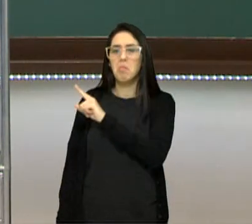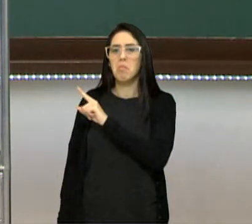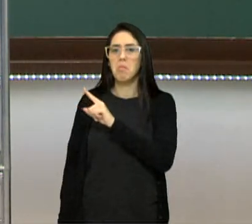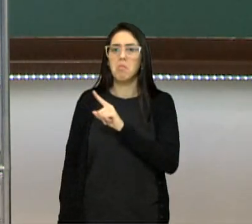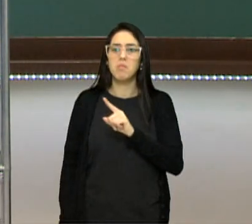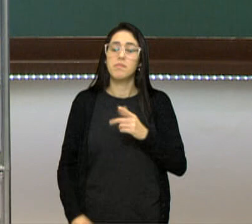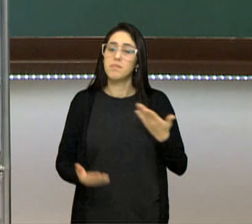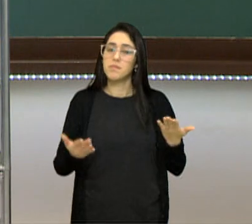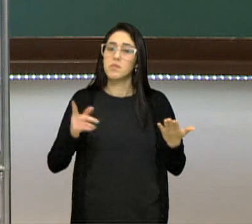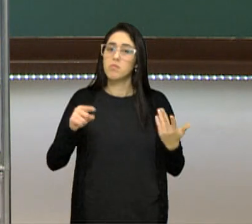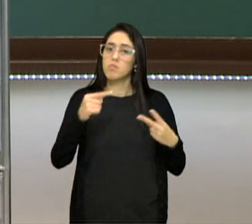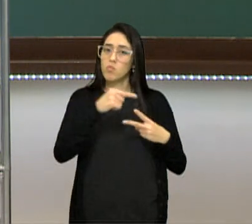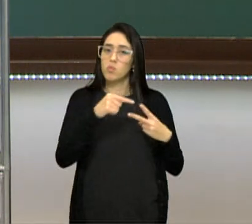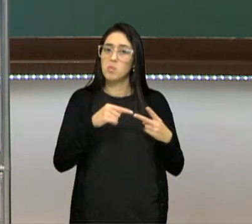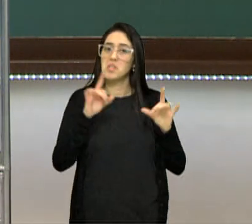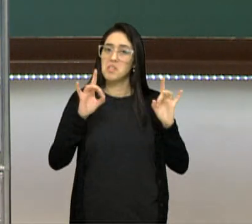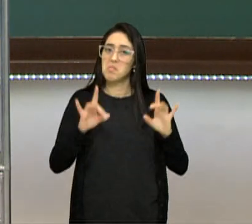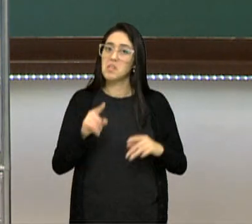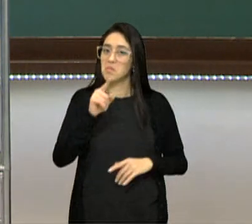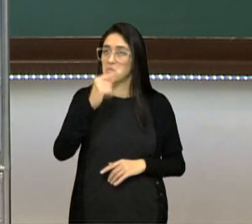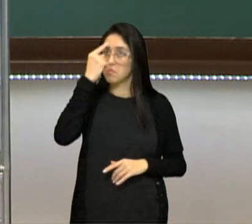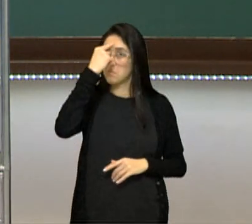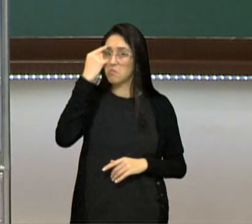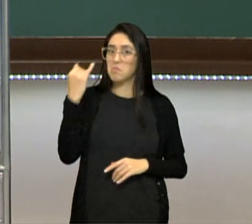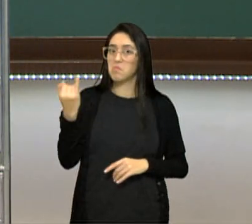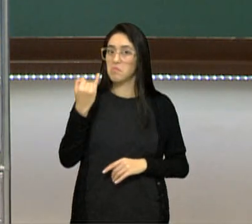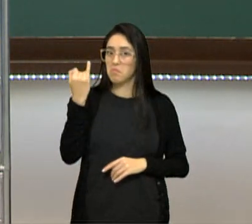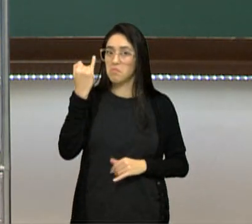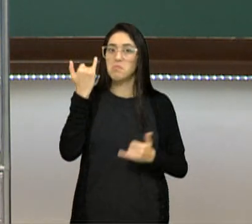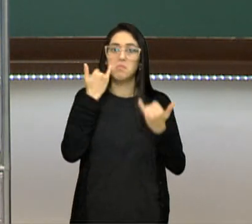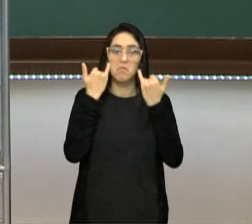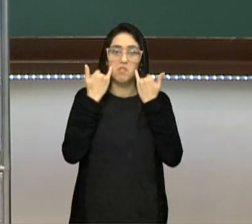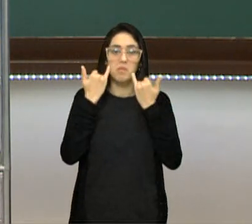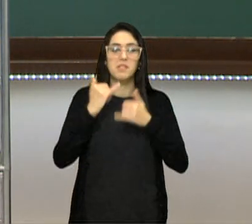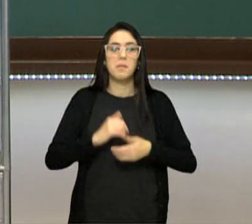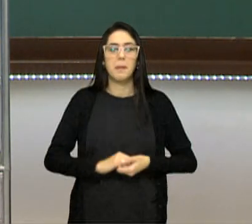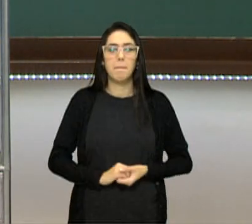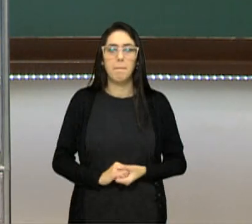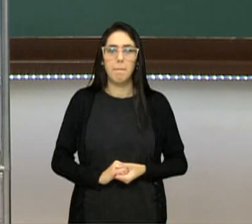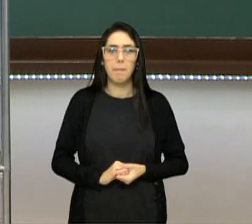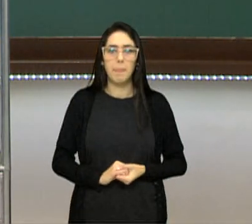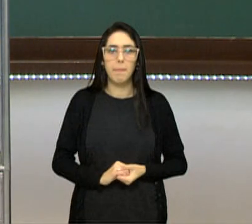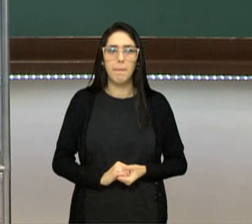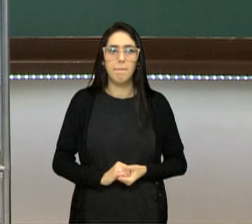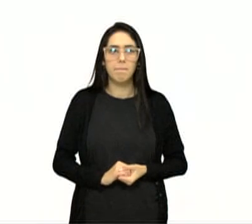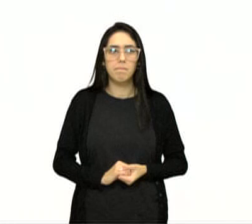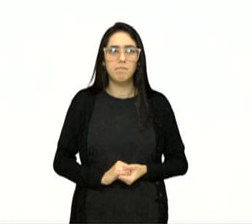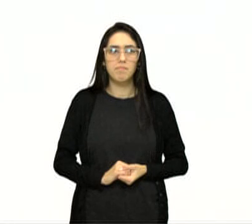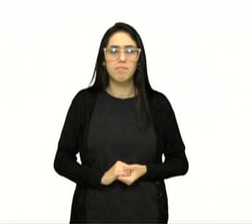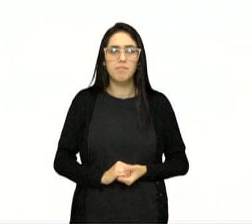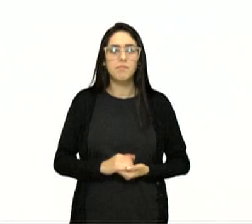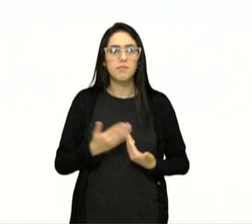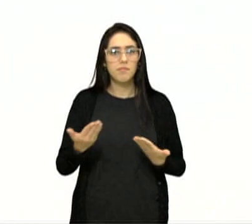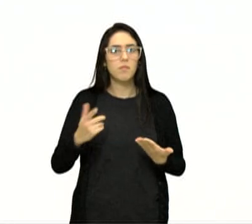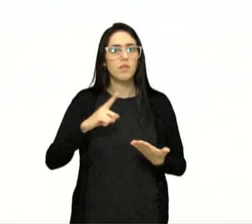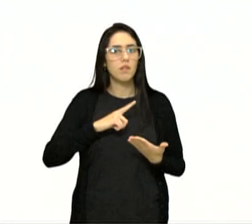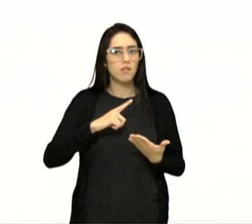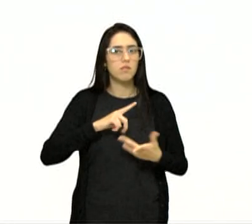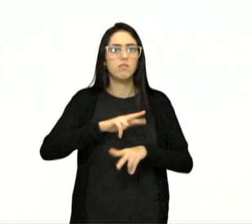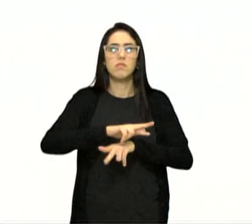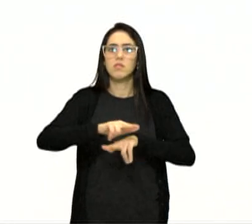dois casos especiais para você ficar bem ligadão aí nesses tipos de reprodução. Como eu falei lá no começo, tem bastante